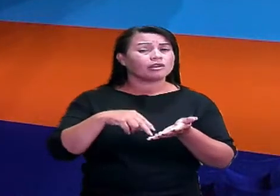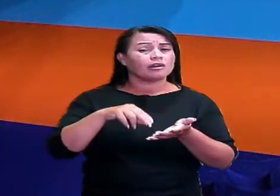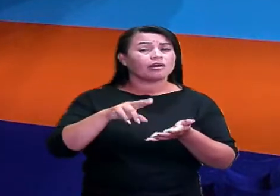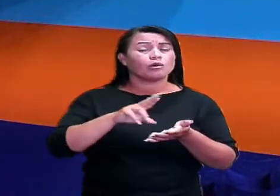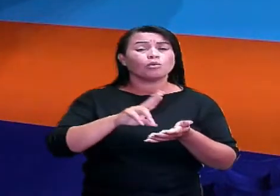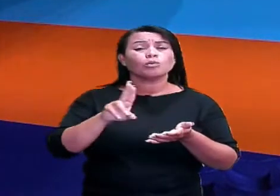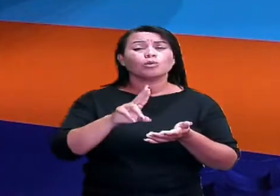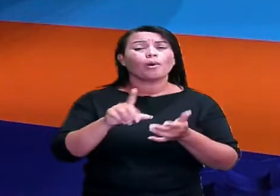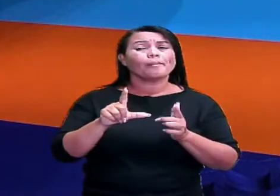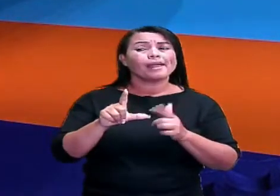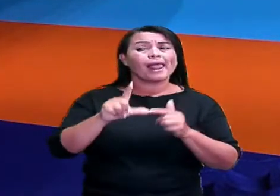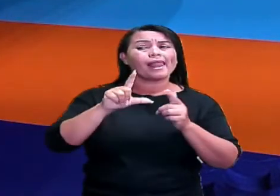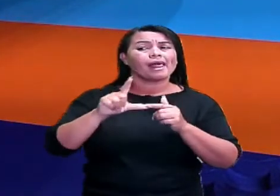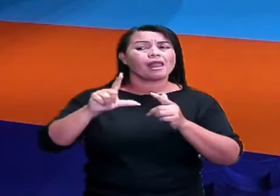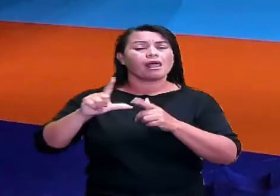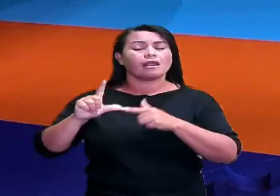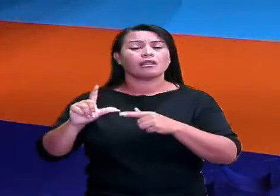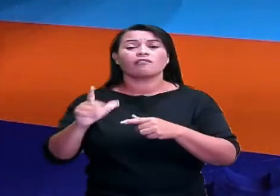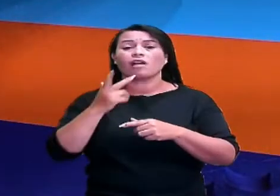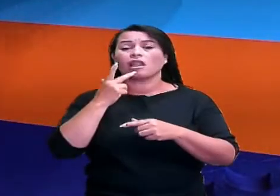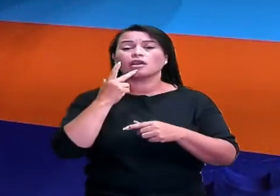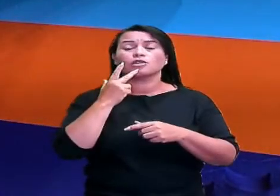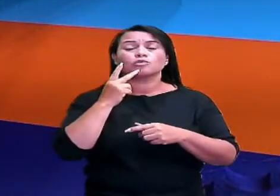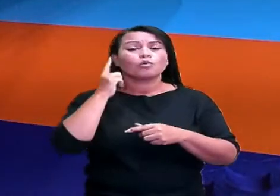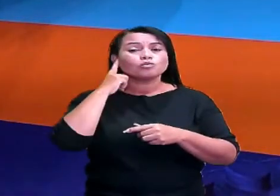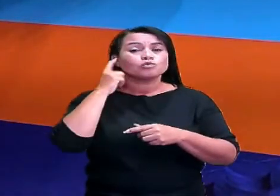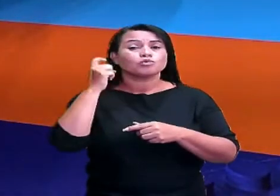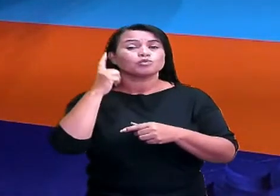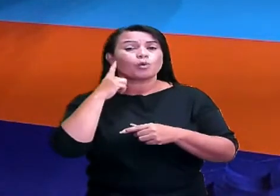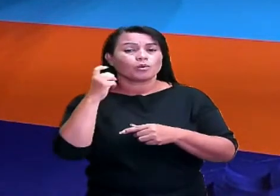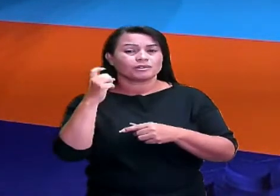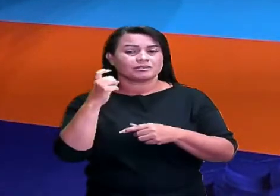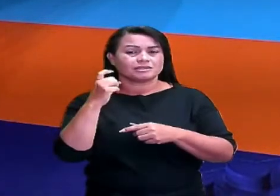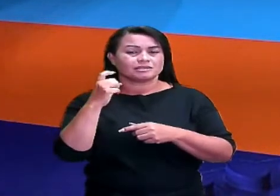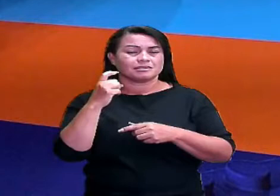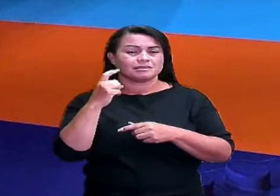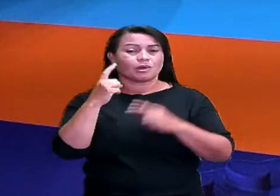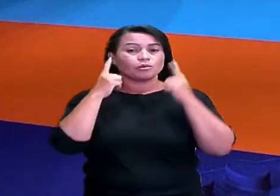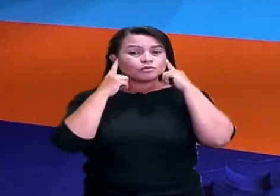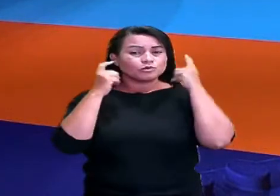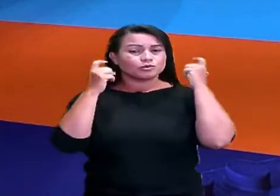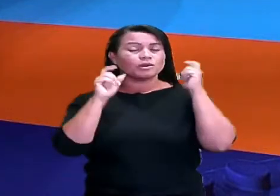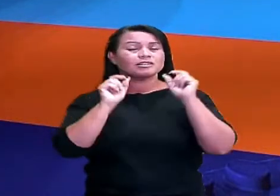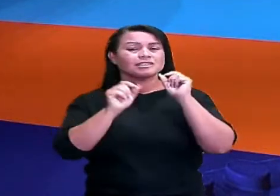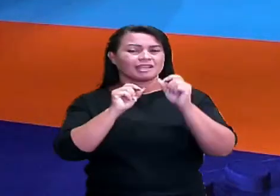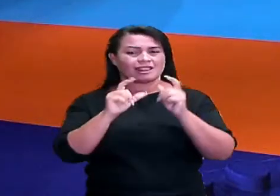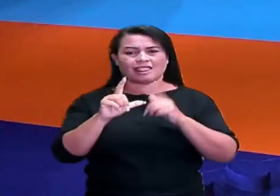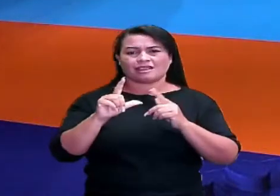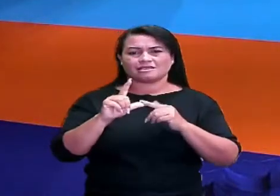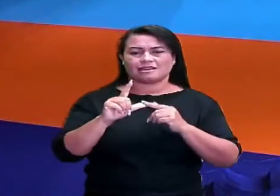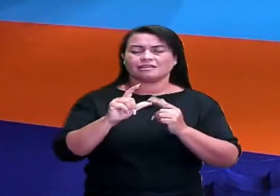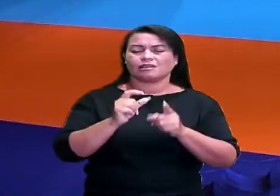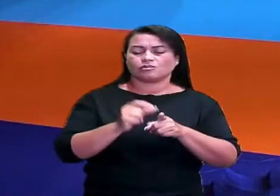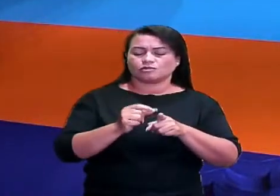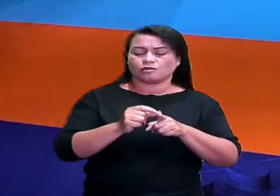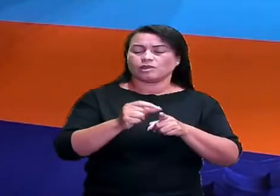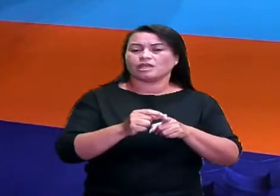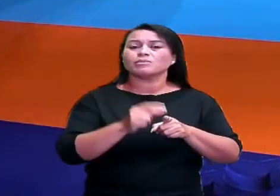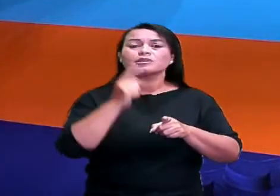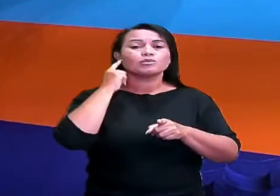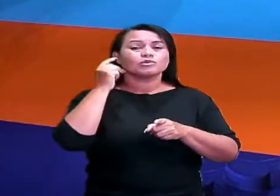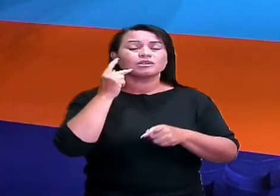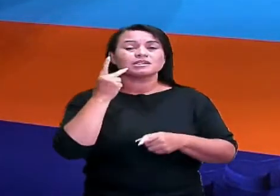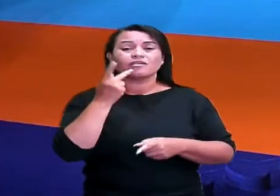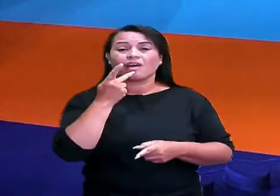letras. Estamos falando os sons das letras. Então, os fonemas são esses sons que a